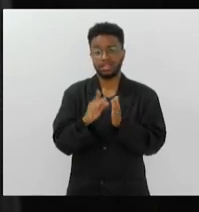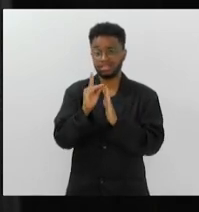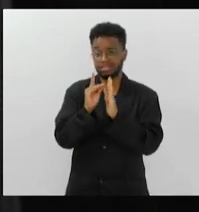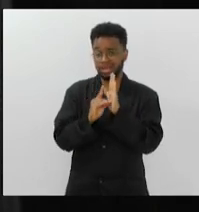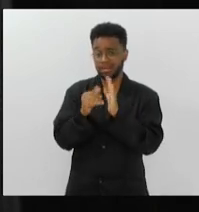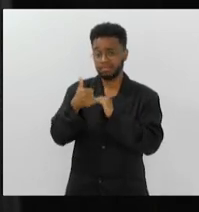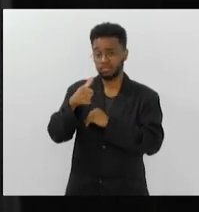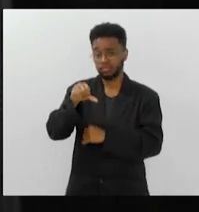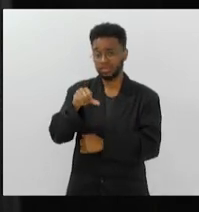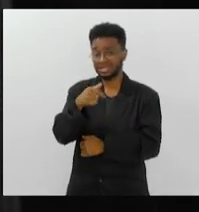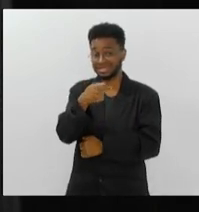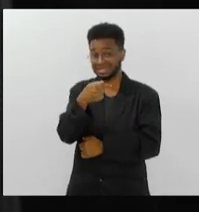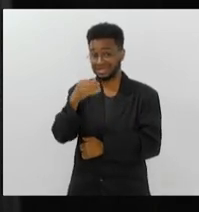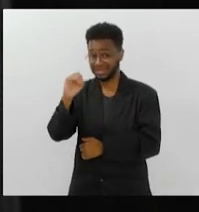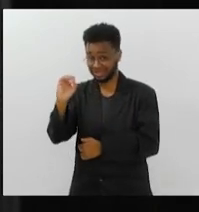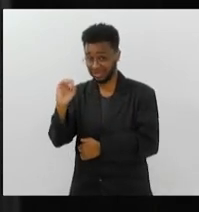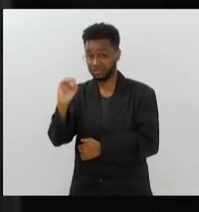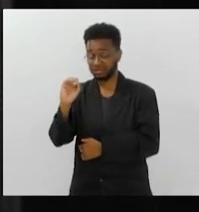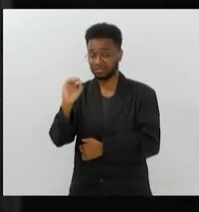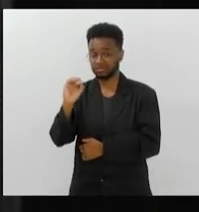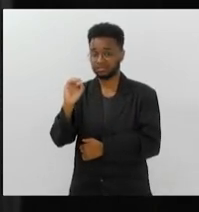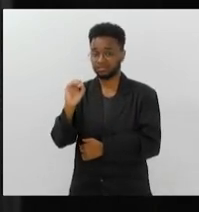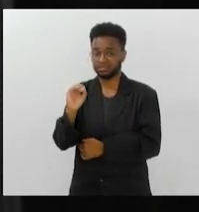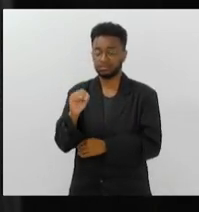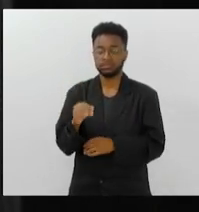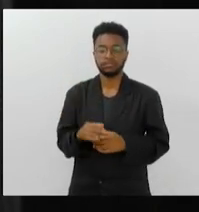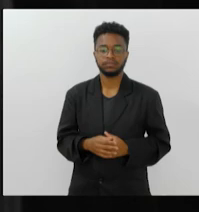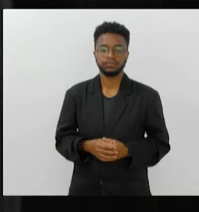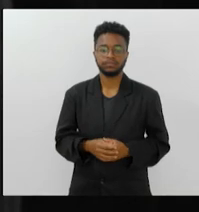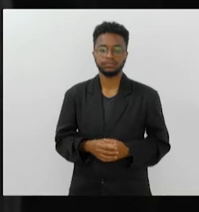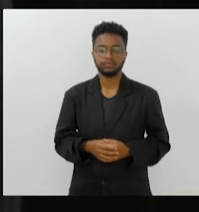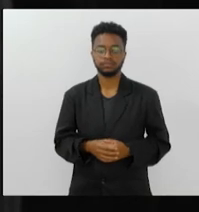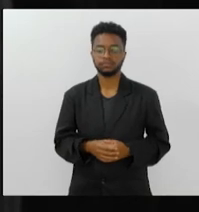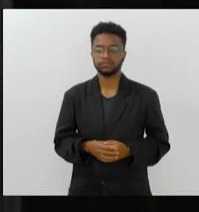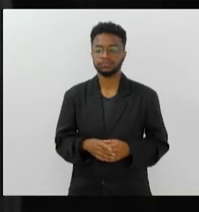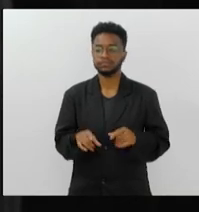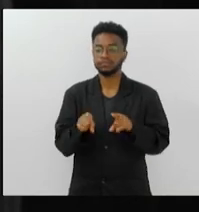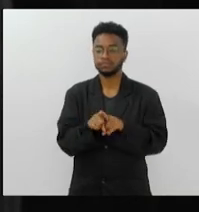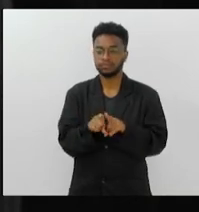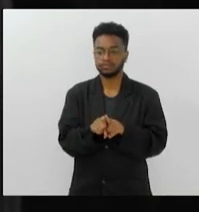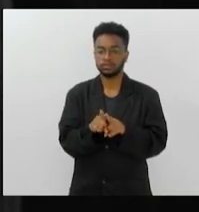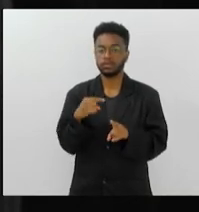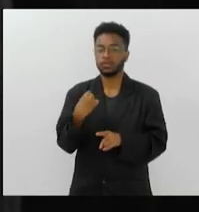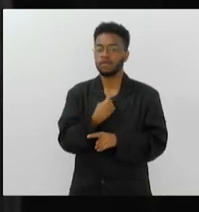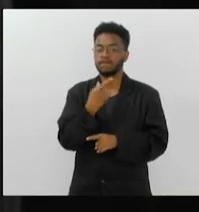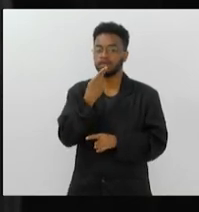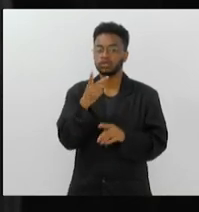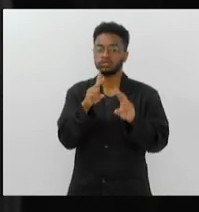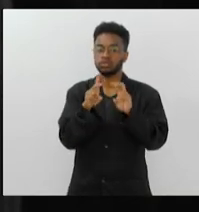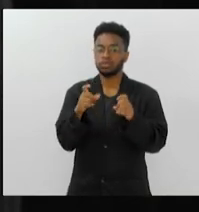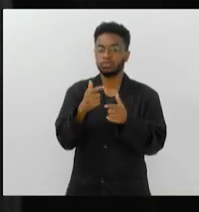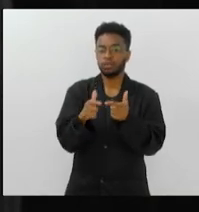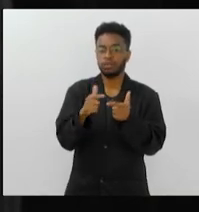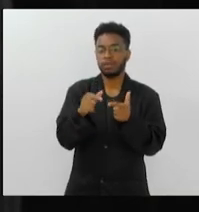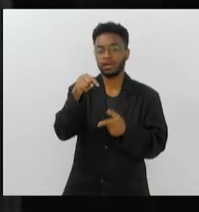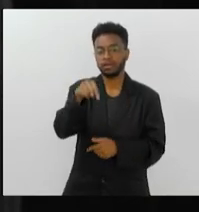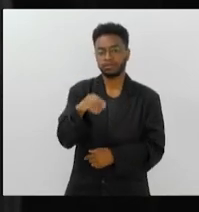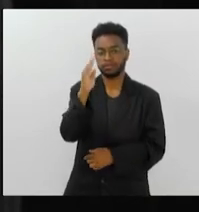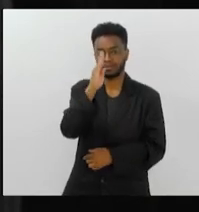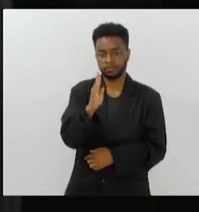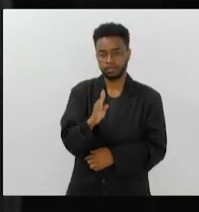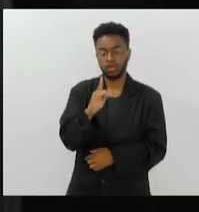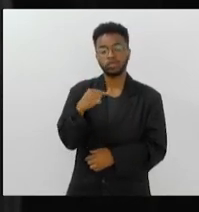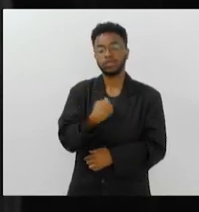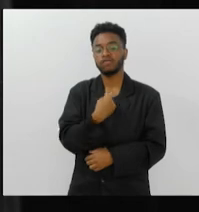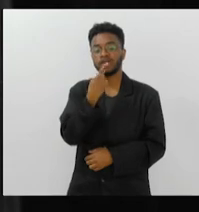de 70, todos nós, todas as vezes que a gente fala dos problemas do Brasil, a gente fala que o problema